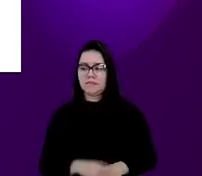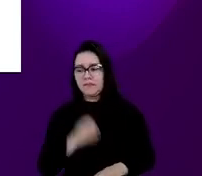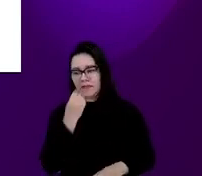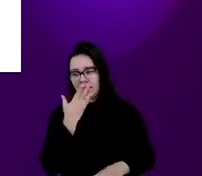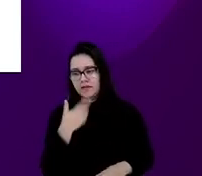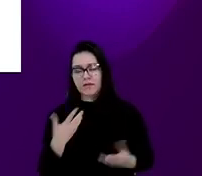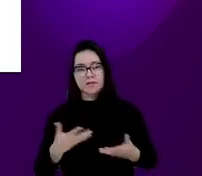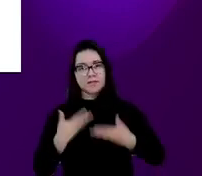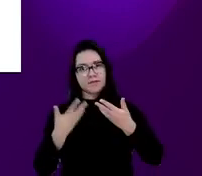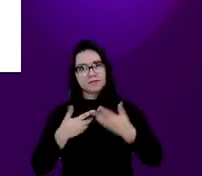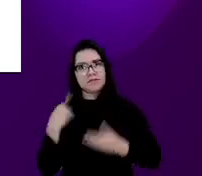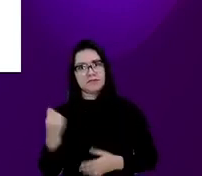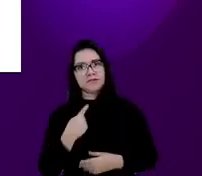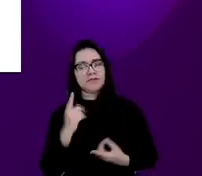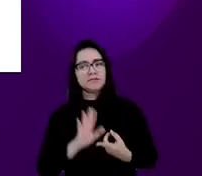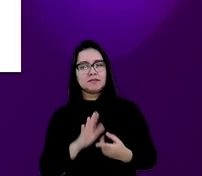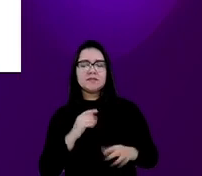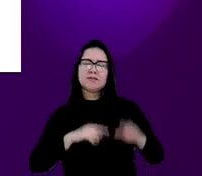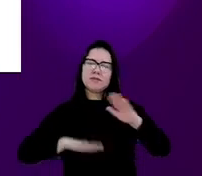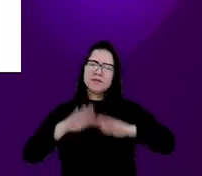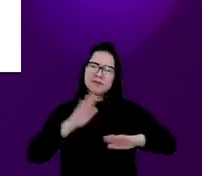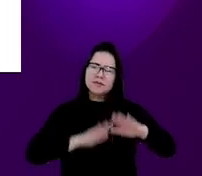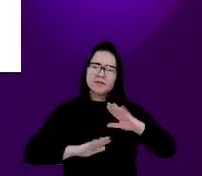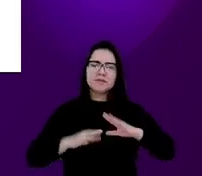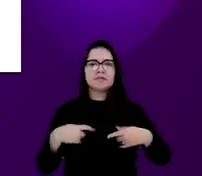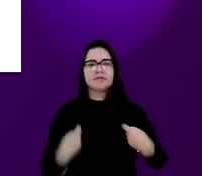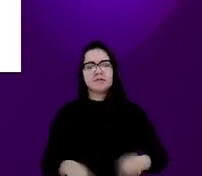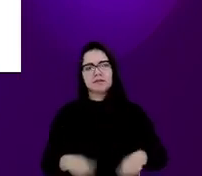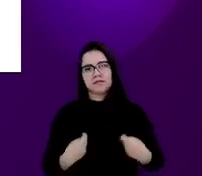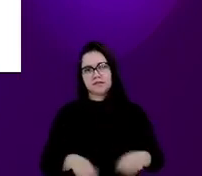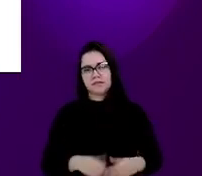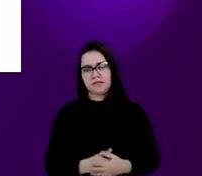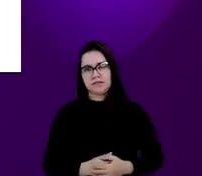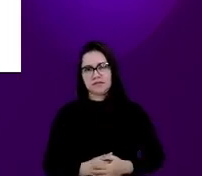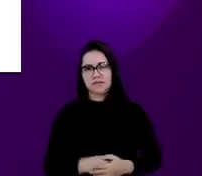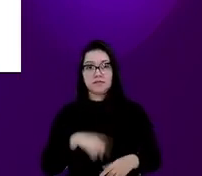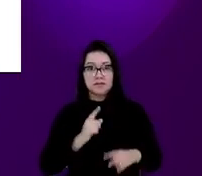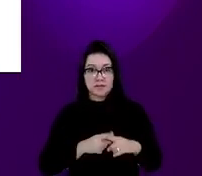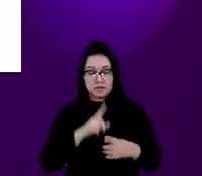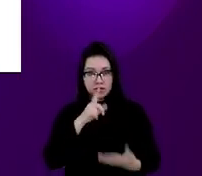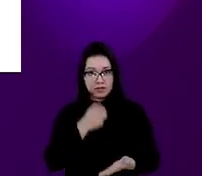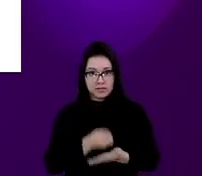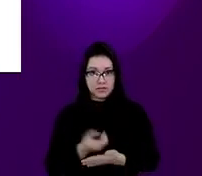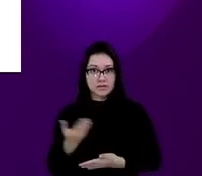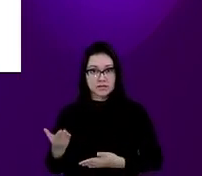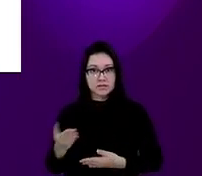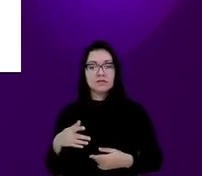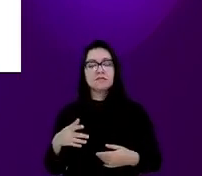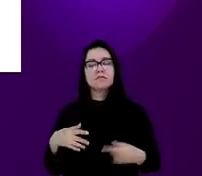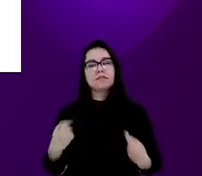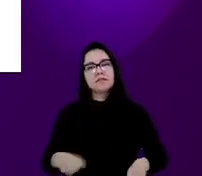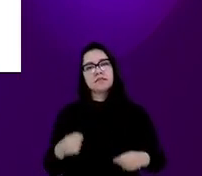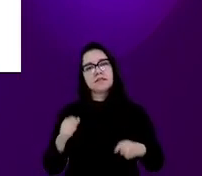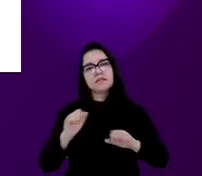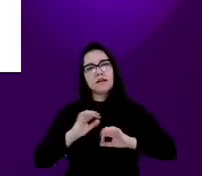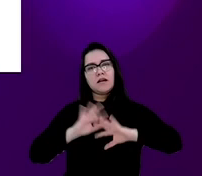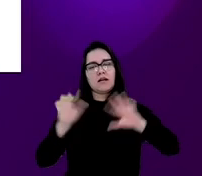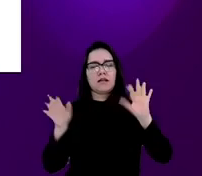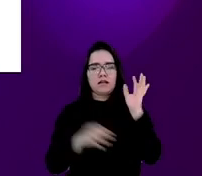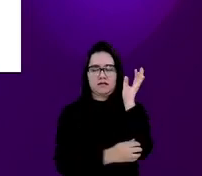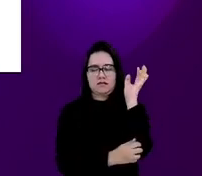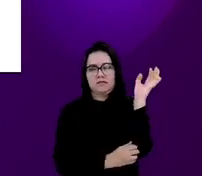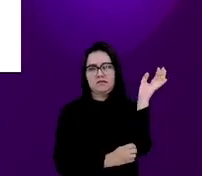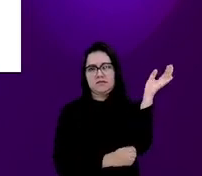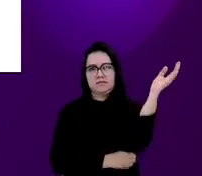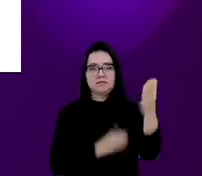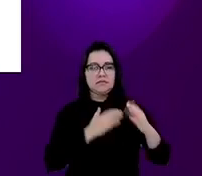motivar a gente, mas tem que tomar muito cuidado, né? Porque essa decisão depende dessa transparência da relação